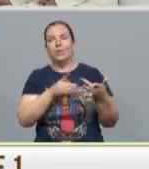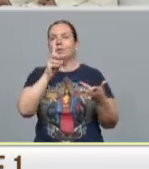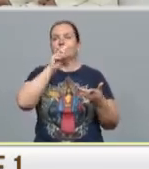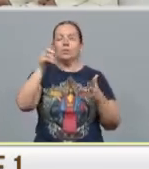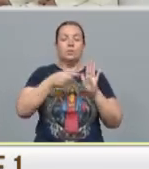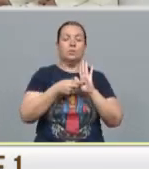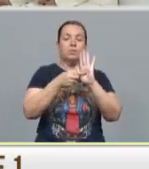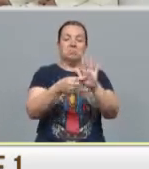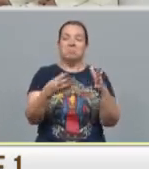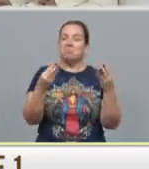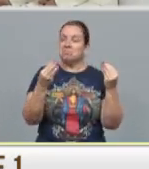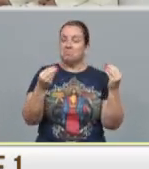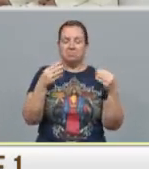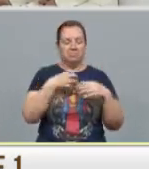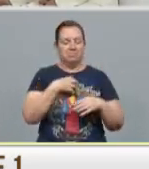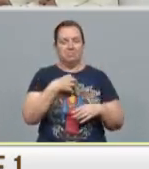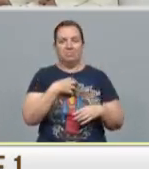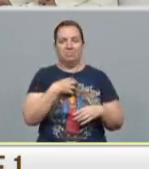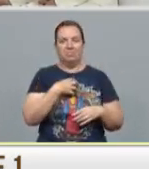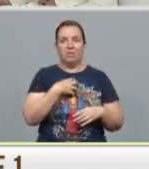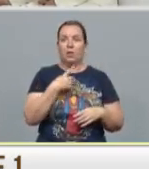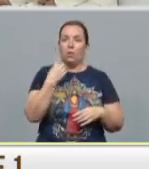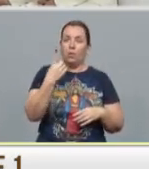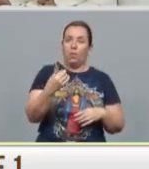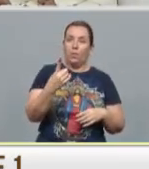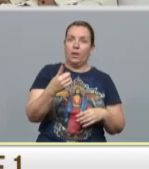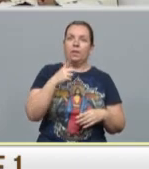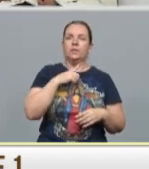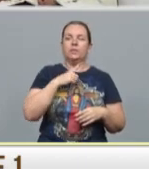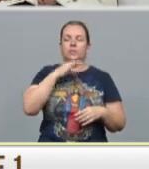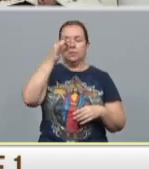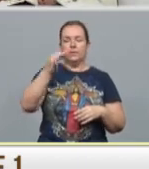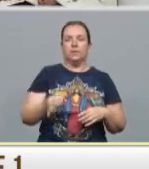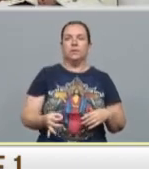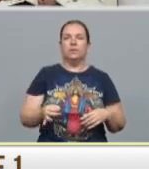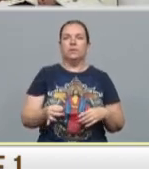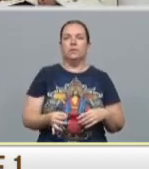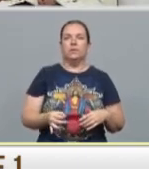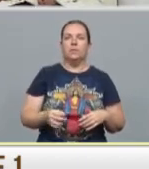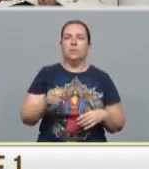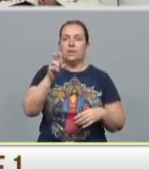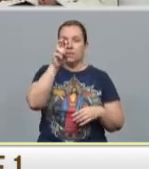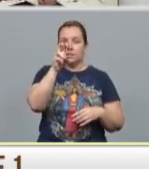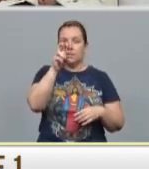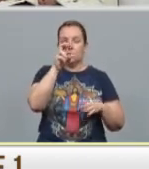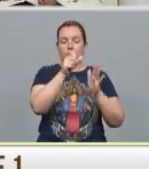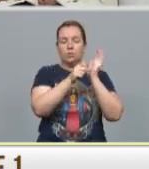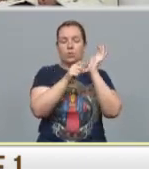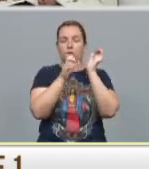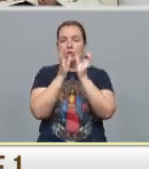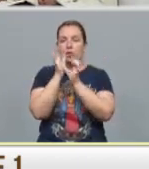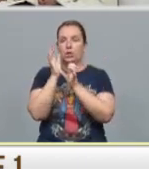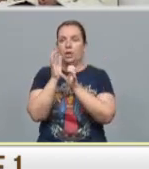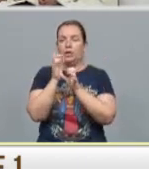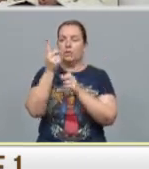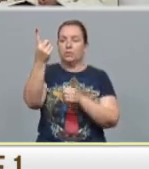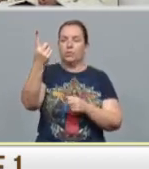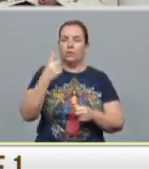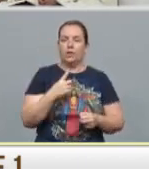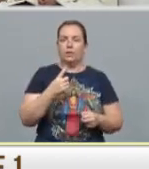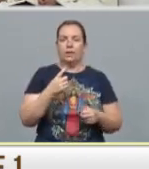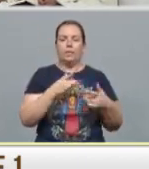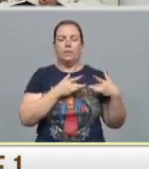muitas formas, e uma delas é termos a certeza que pelas 5 chagas de Jesus nos vem